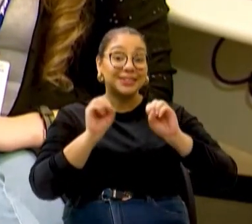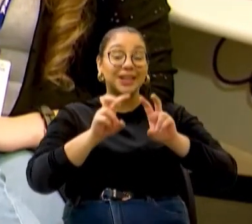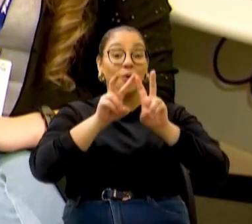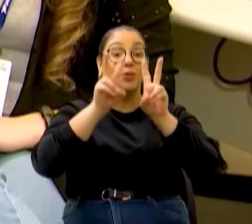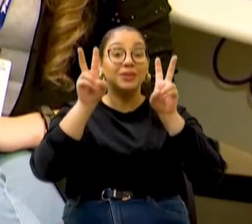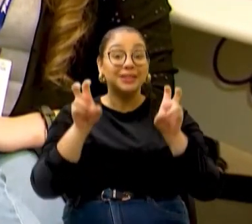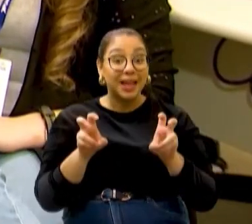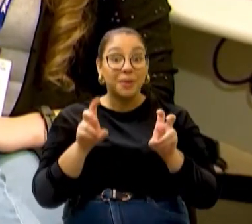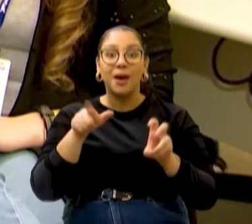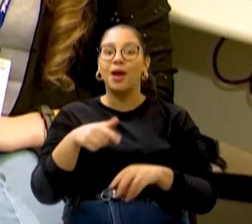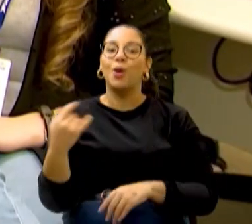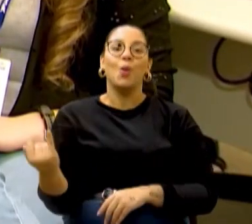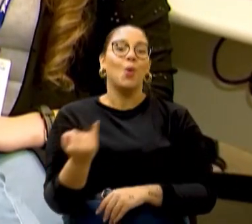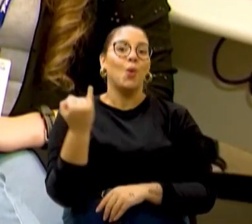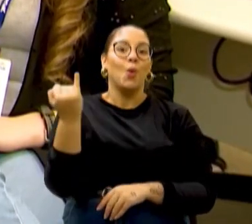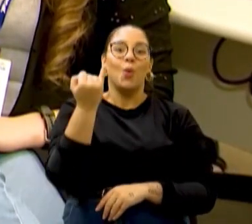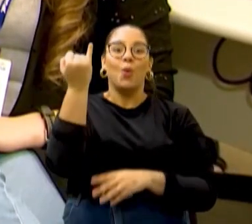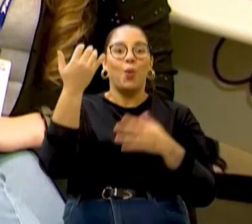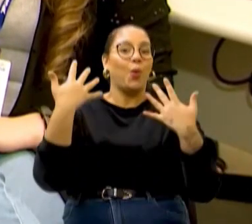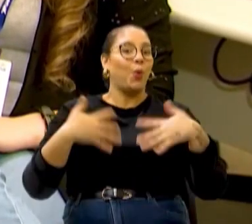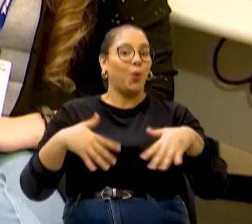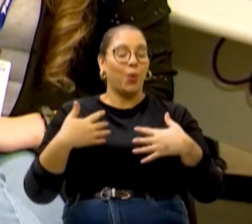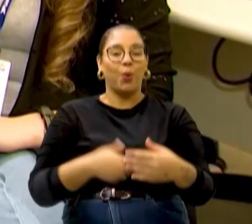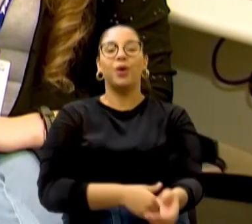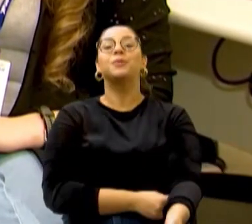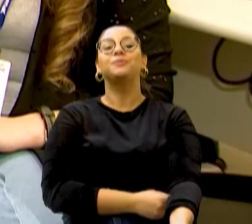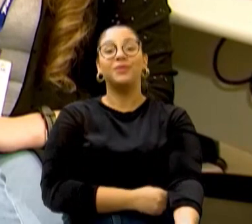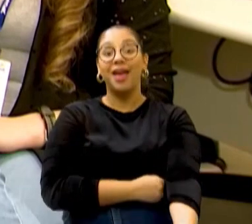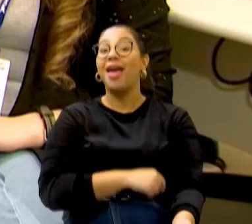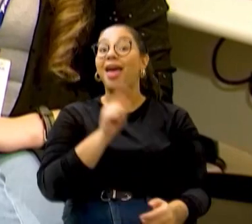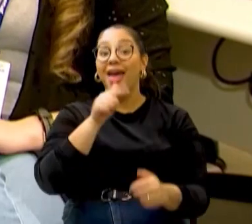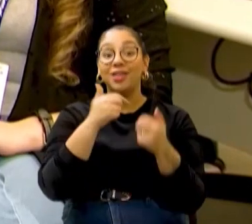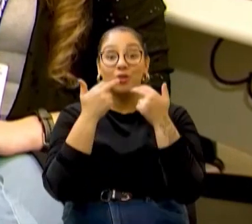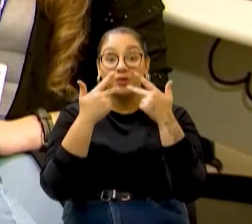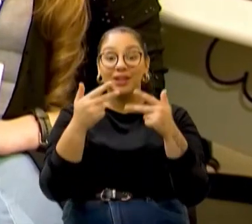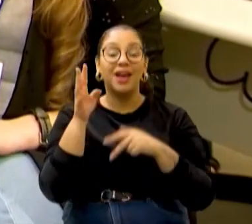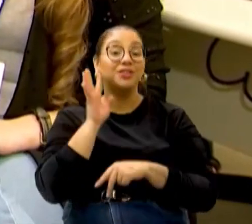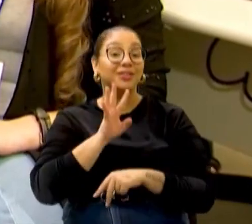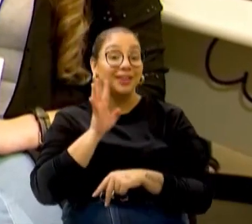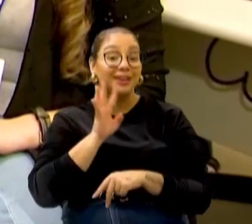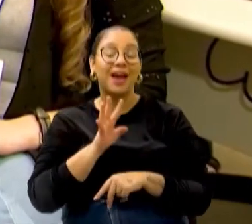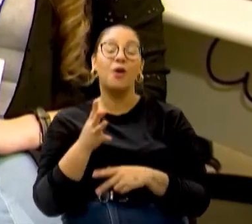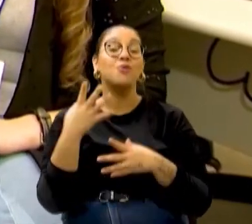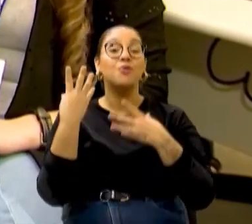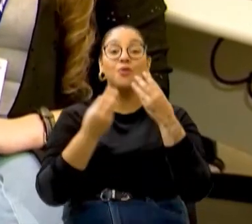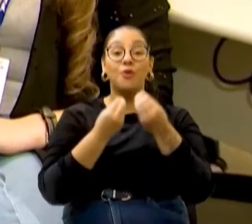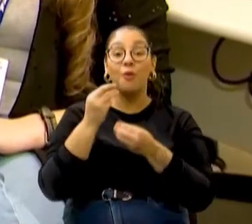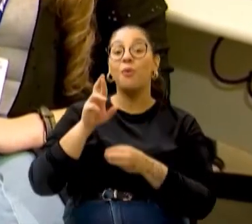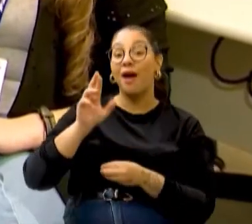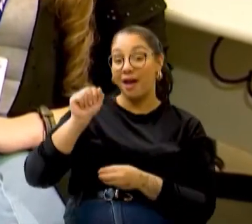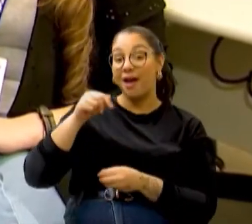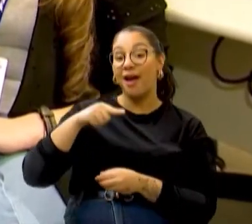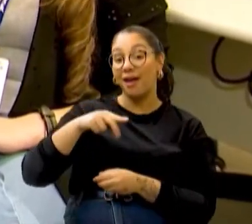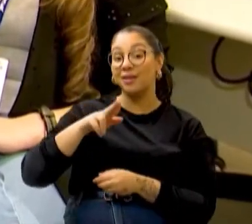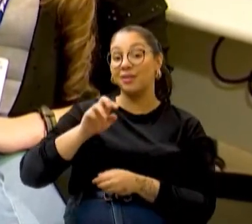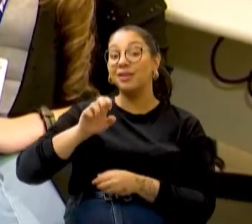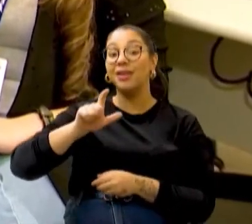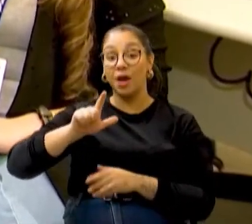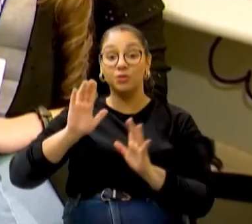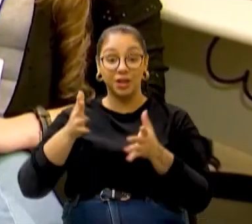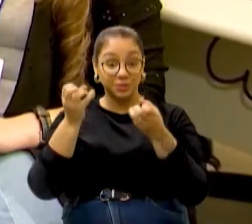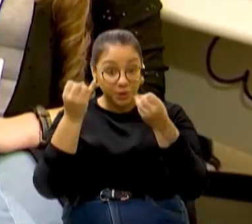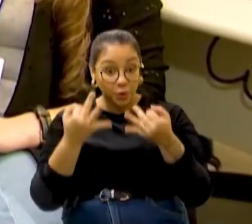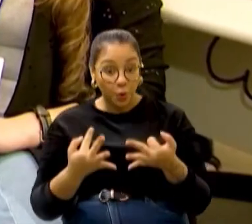no quadro de olho na educação esse assunto é importante não é uma novidade é bem legal né como